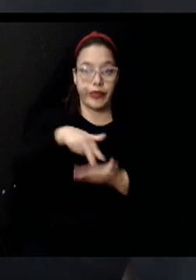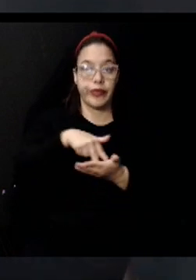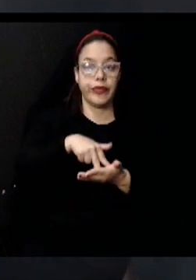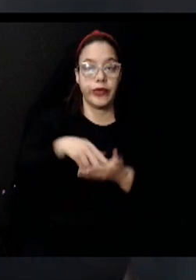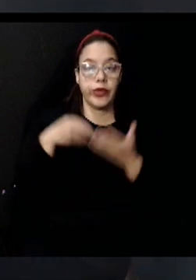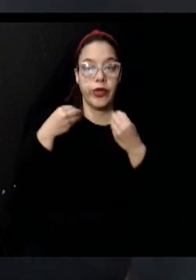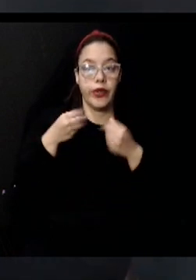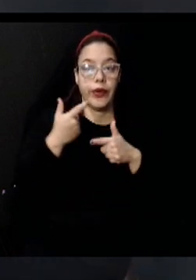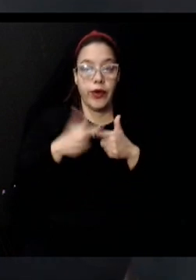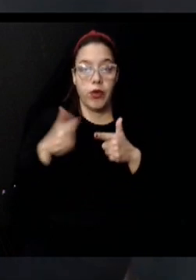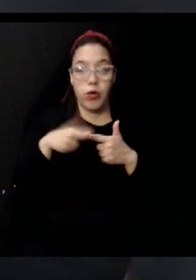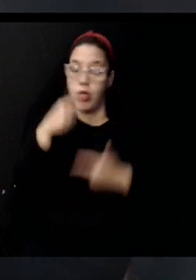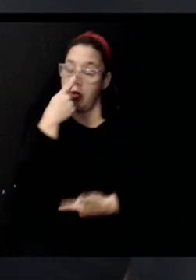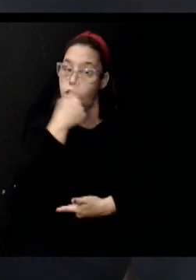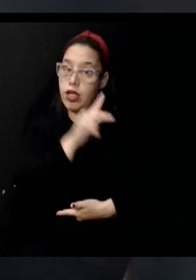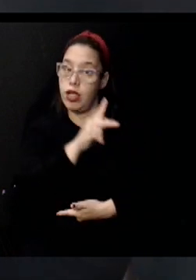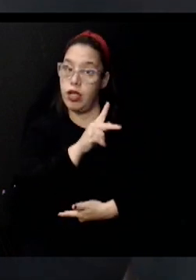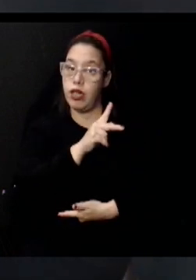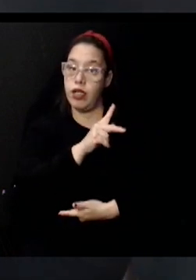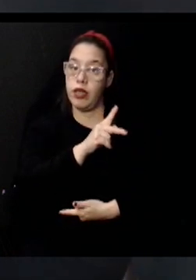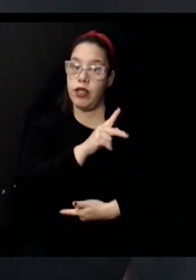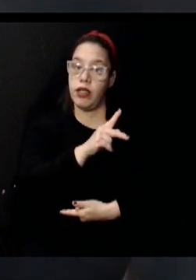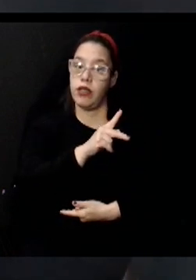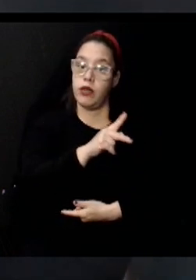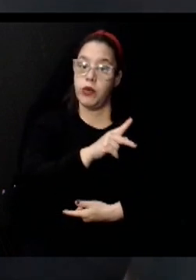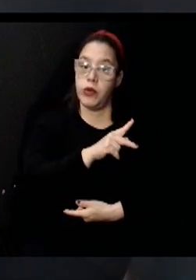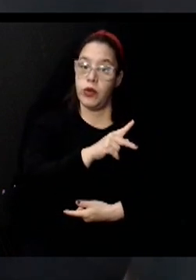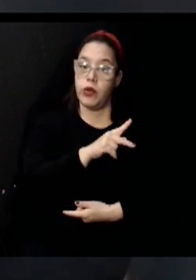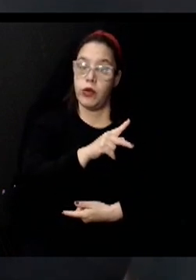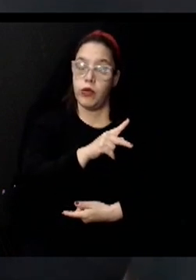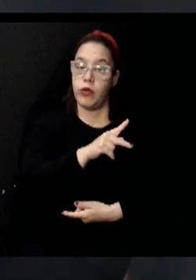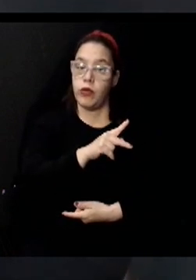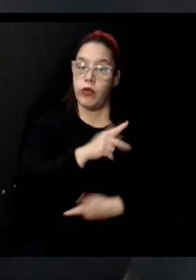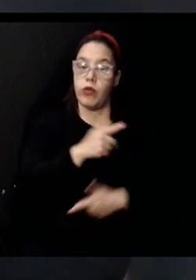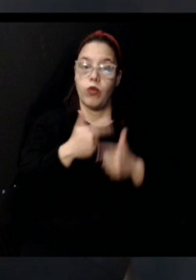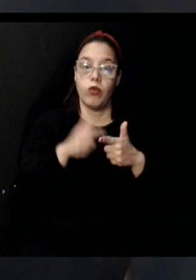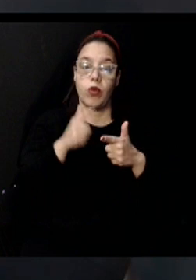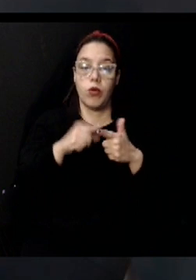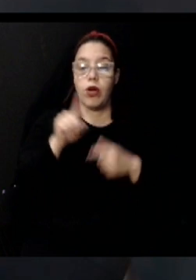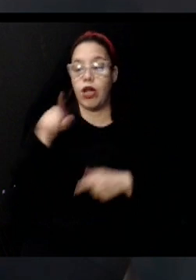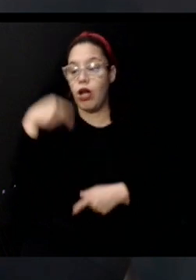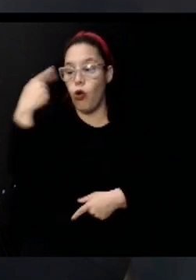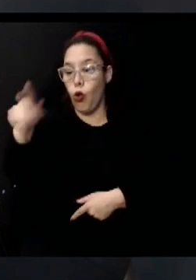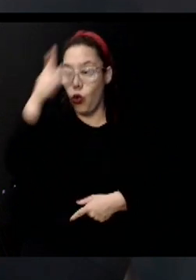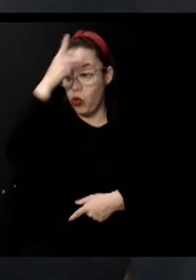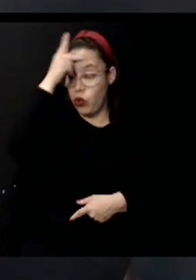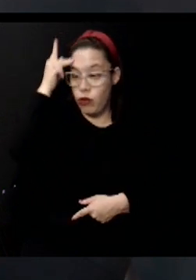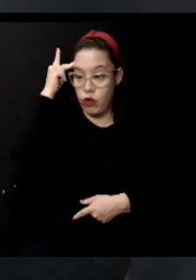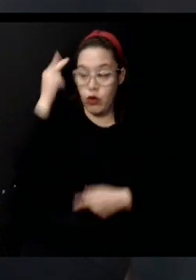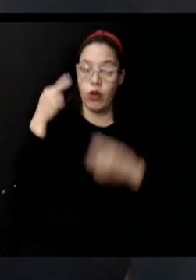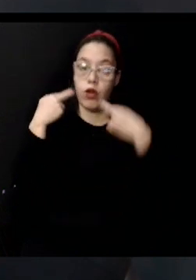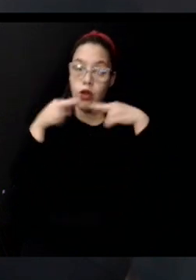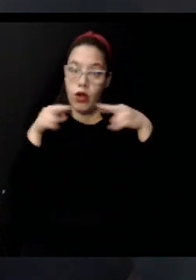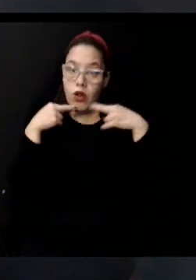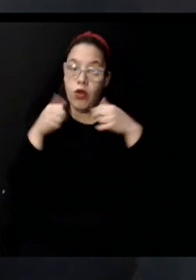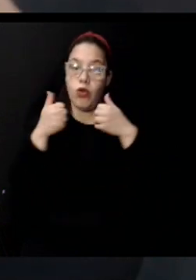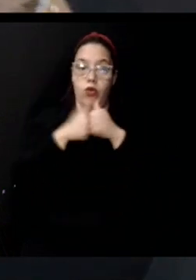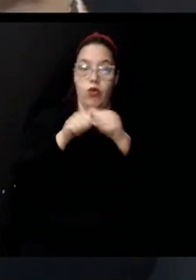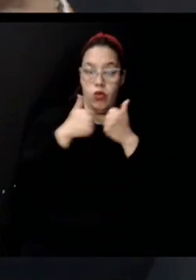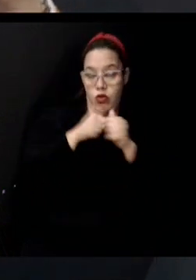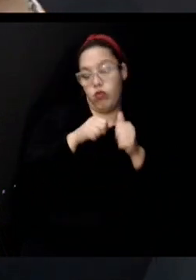dela, ela acaba colocando o problema no outro. Então Sim. uhum, ela reclama do transporte, ela